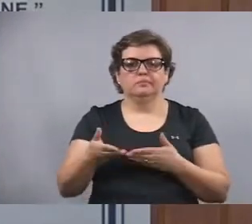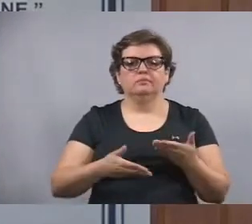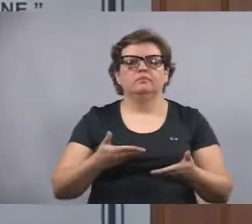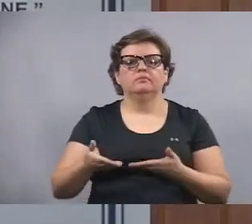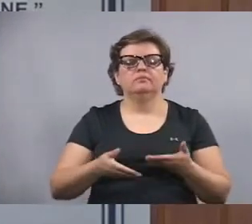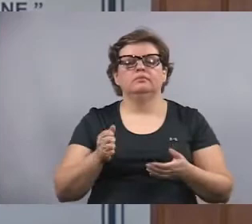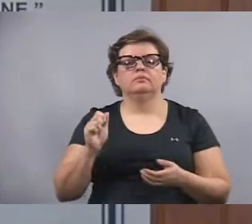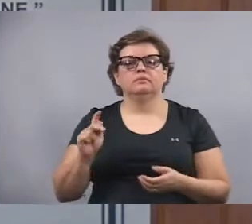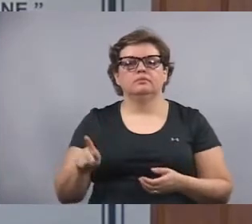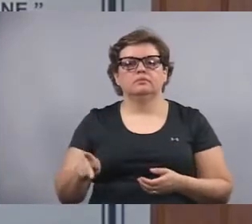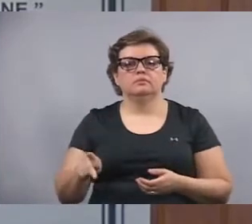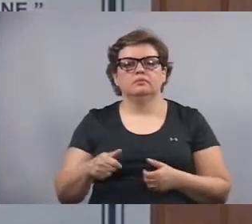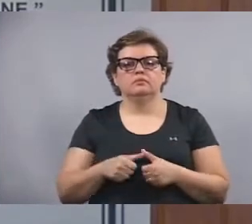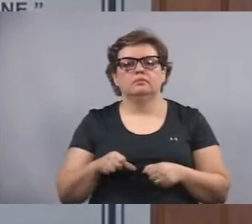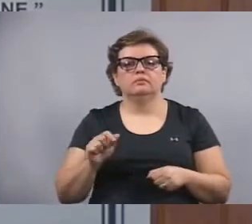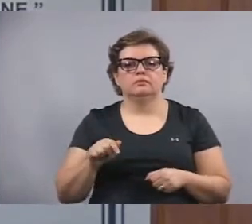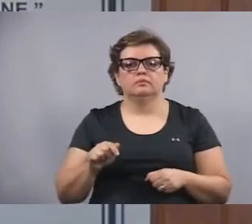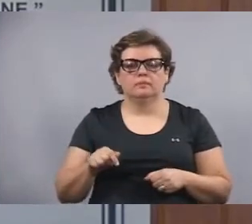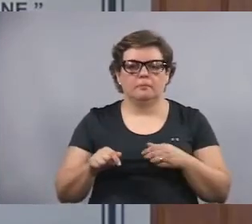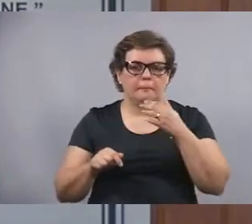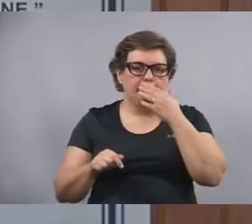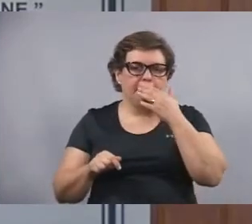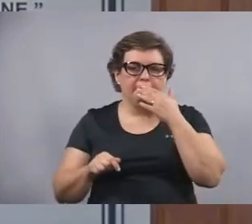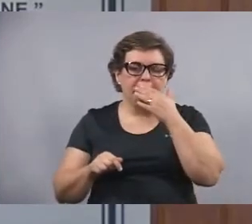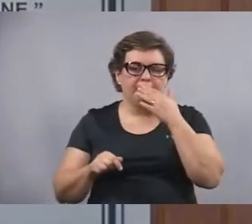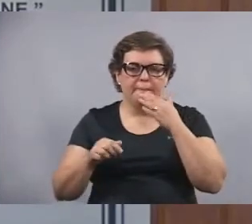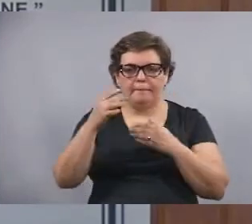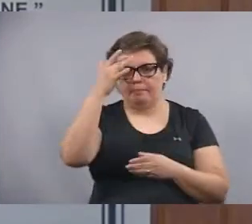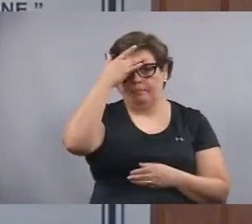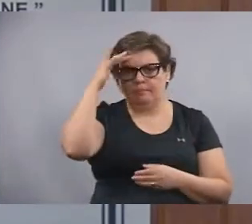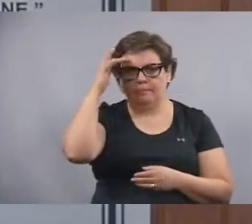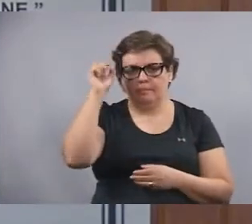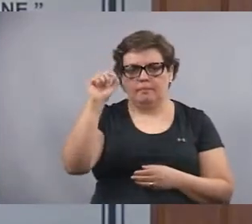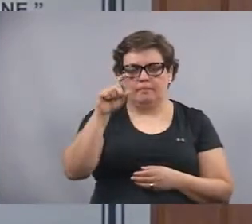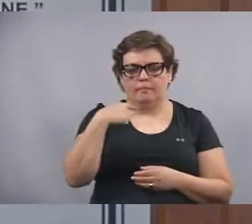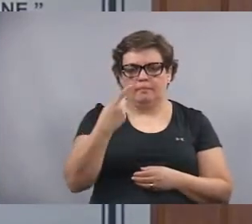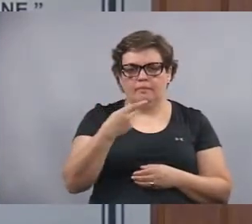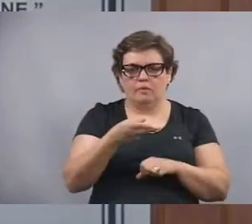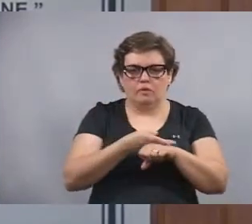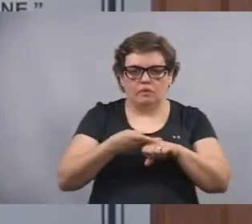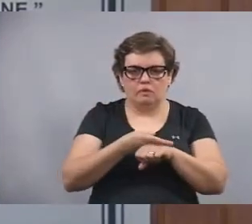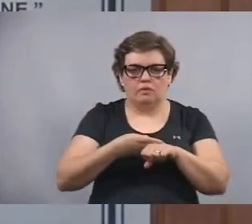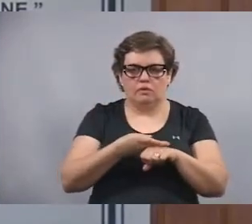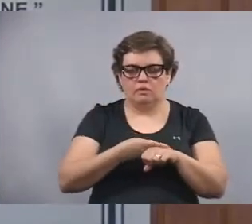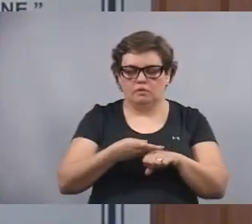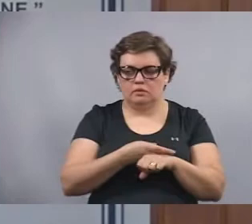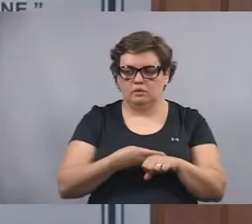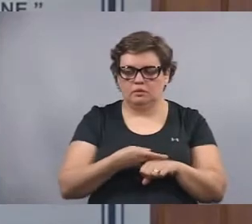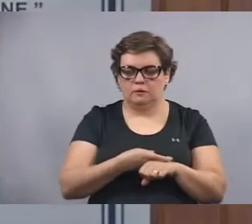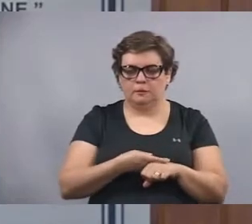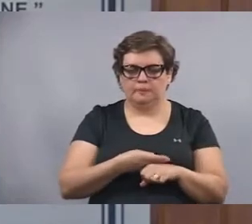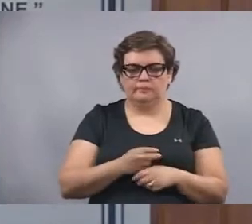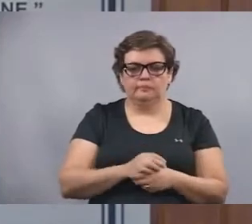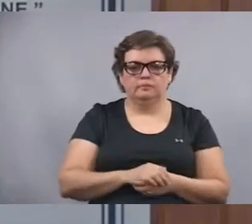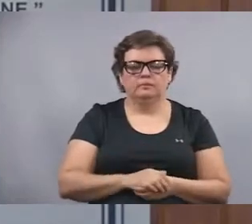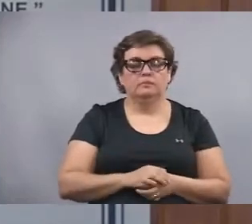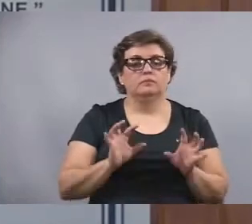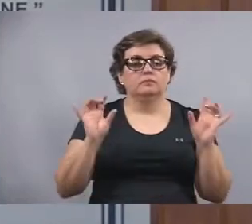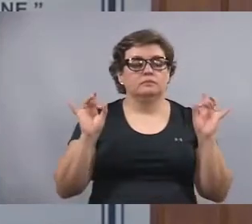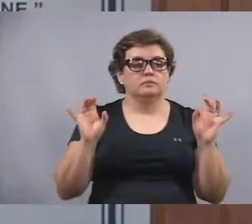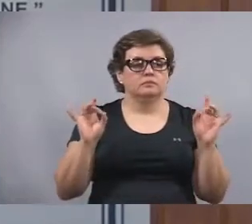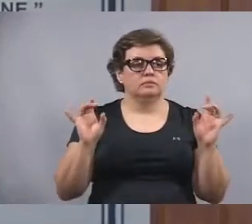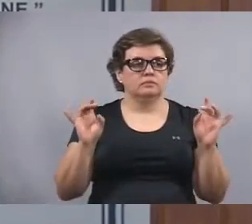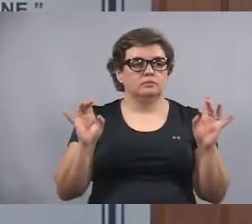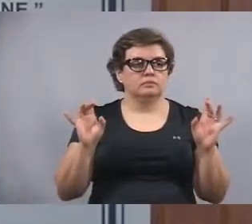os aposentados aqui presentes, as pessoas que nos procuraram, nos manifestaram, em